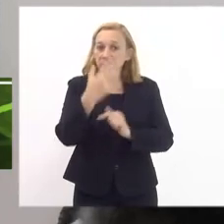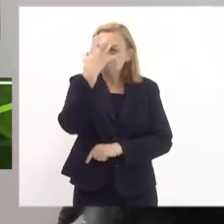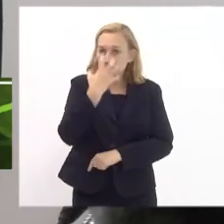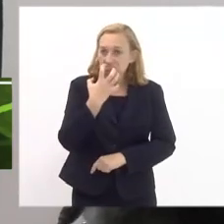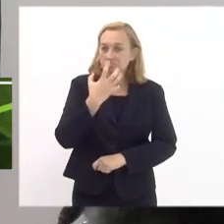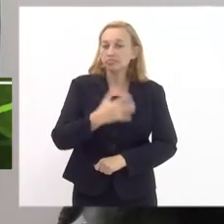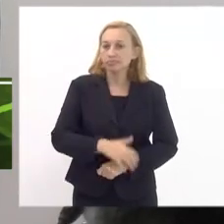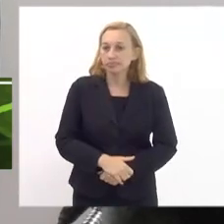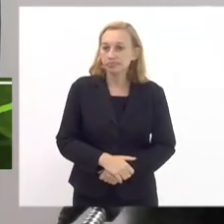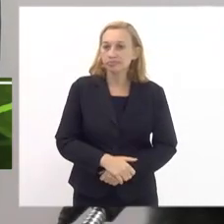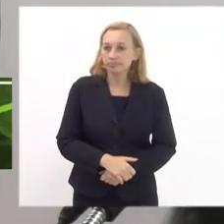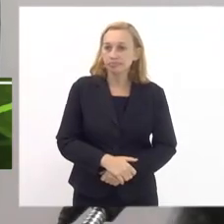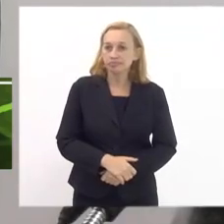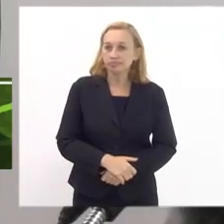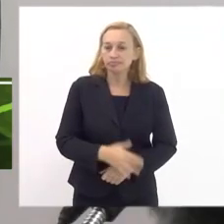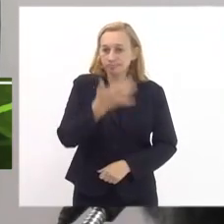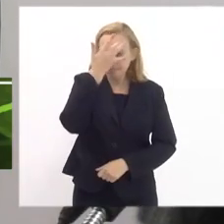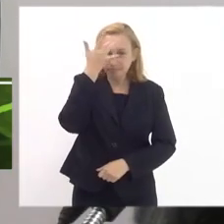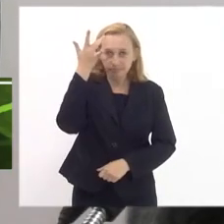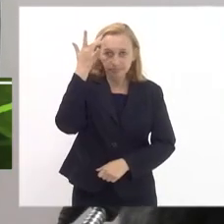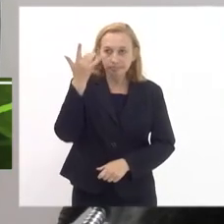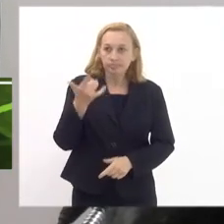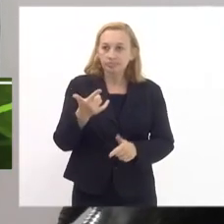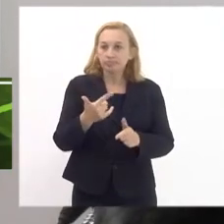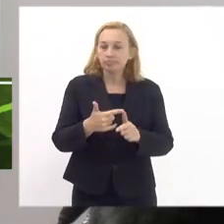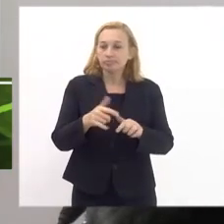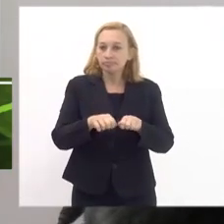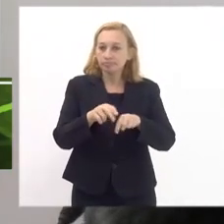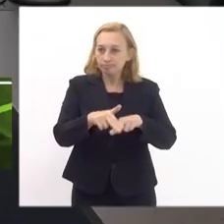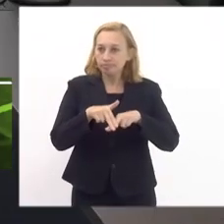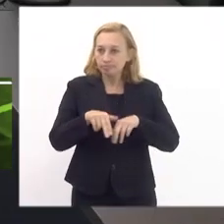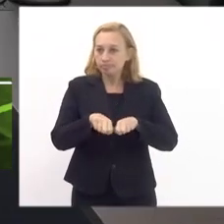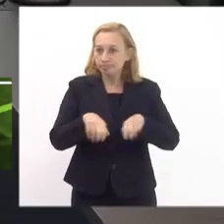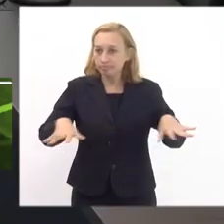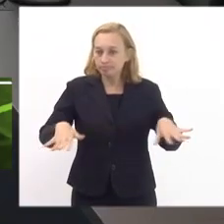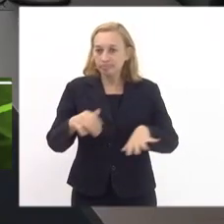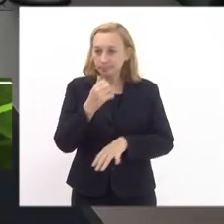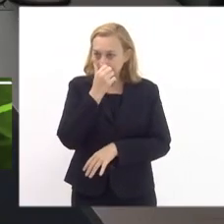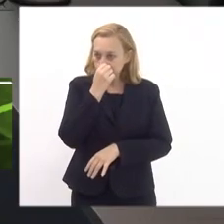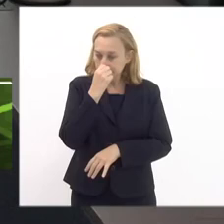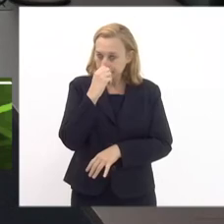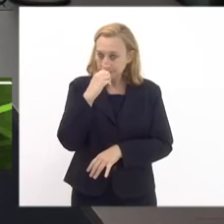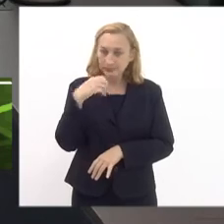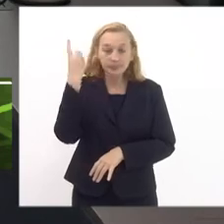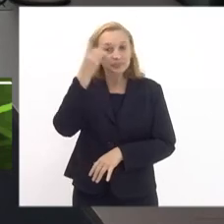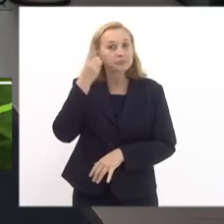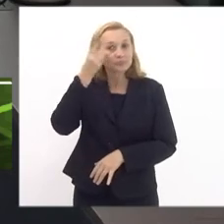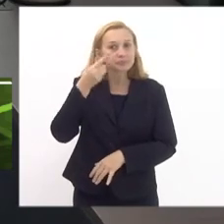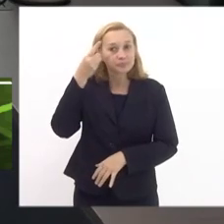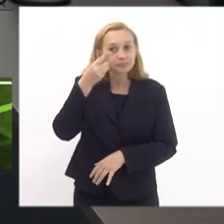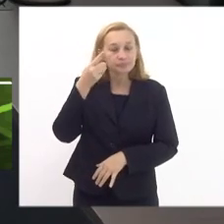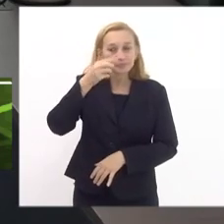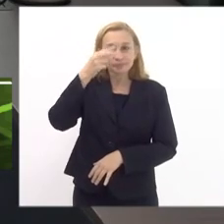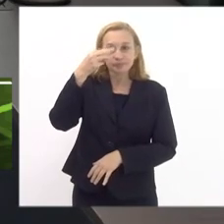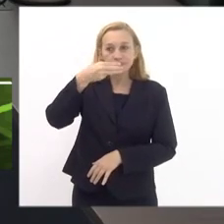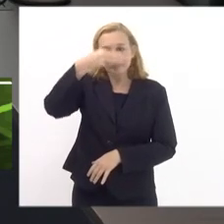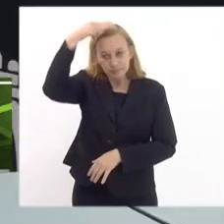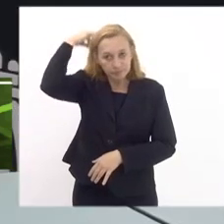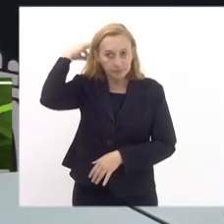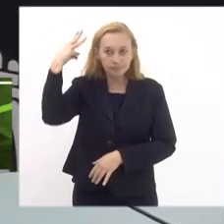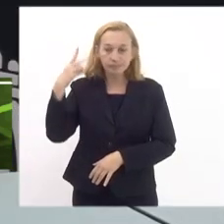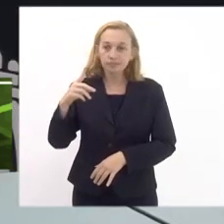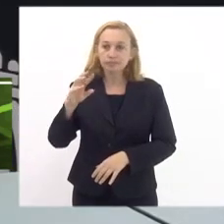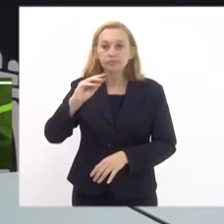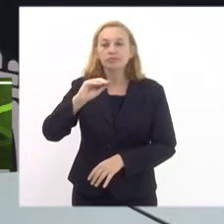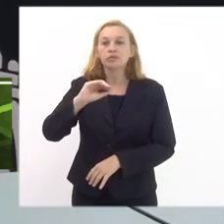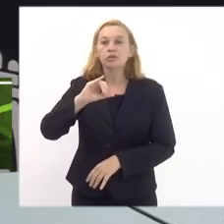seríssimos na área de saúde mental por conta da pandemia. Deputado Márcio Pacheco, eu tive a oportunidade de participar de uma